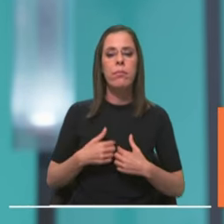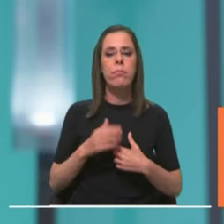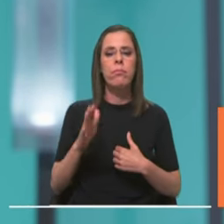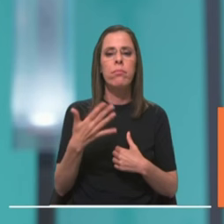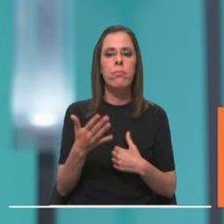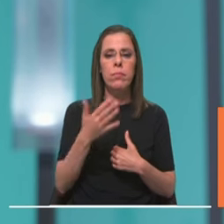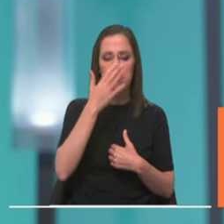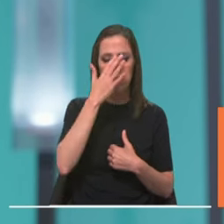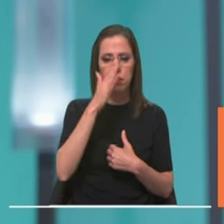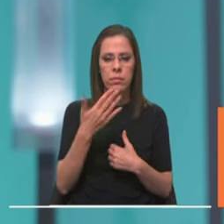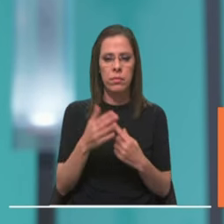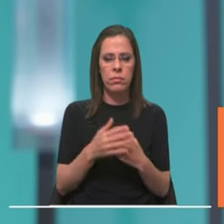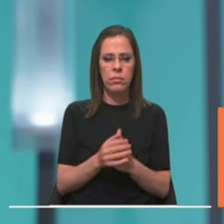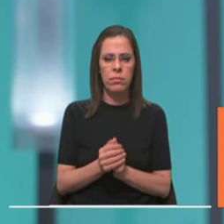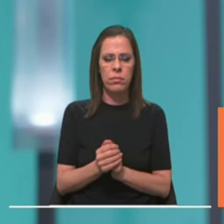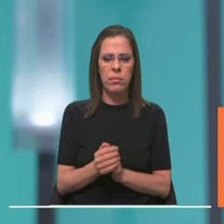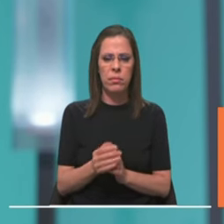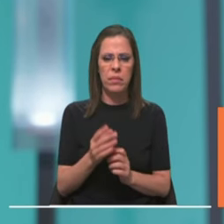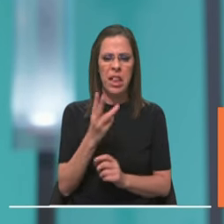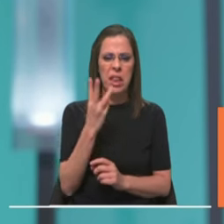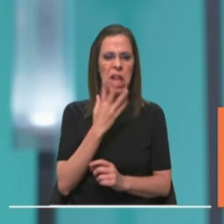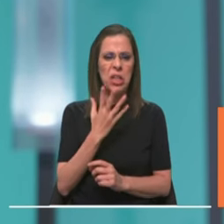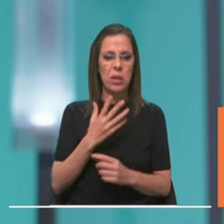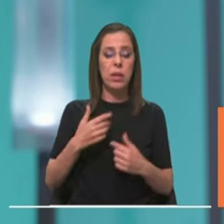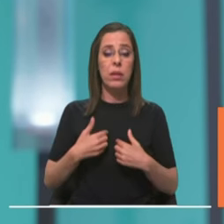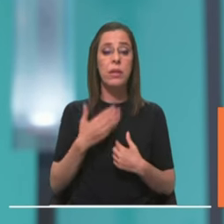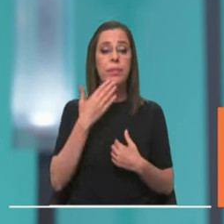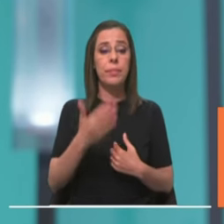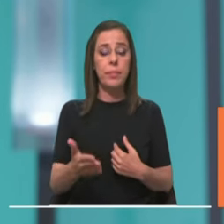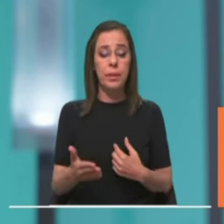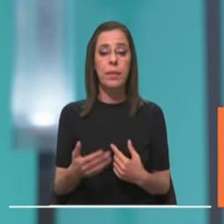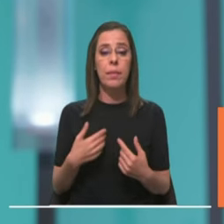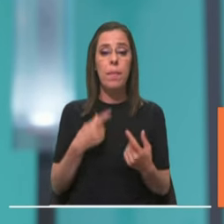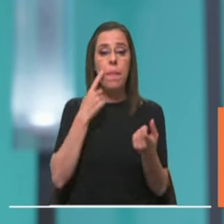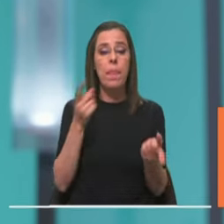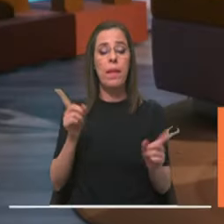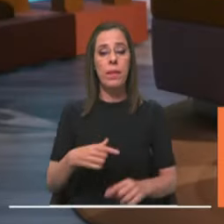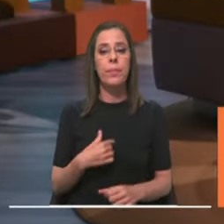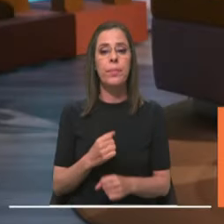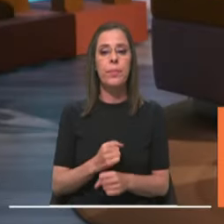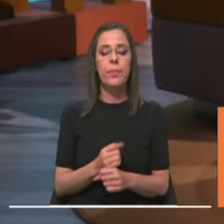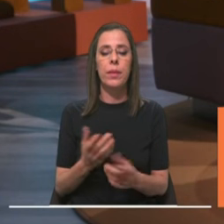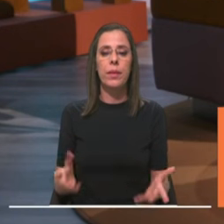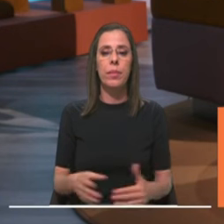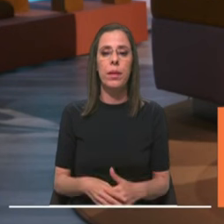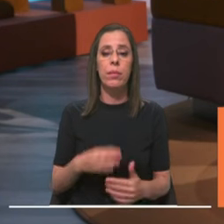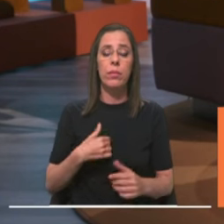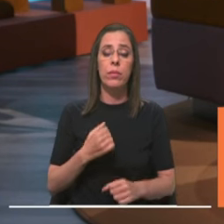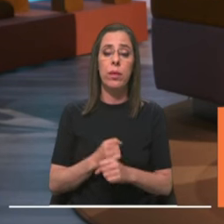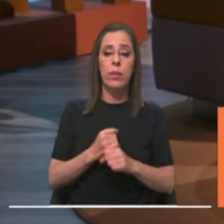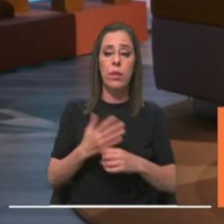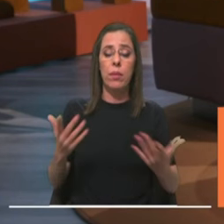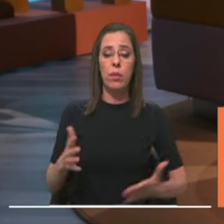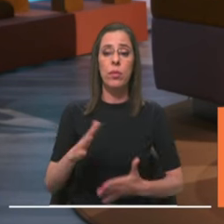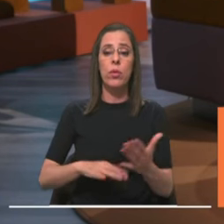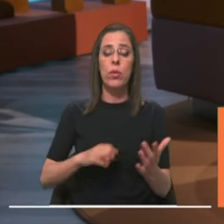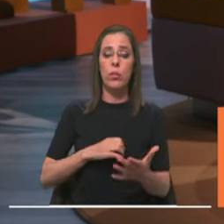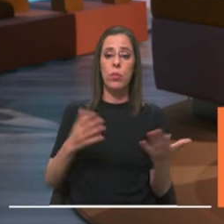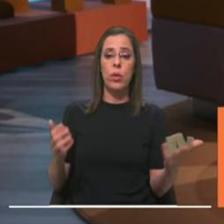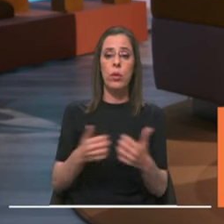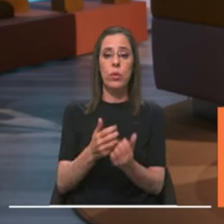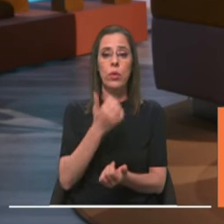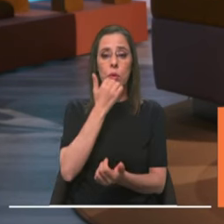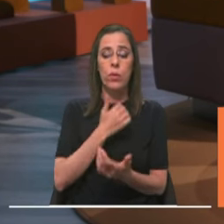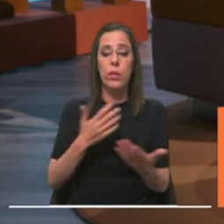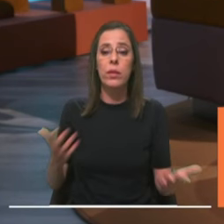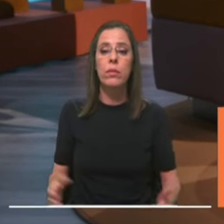passado, não é que é mentira, 3 dias, eu pedi para retomar o trabalho. E comecei a trabalhar, claro, os meus colegas todos